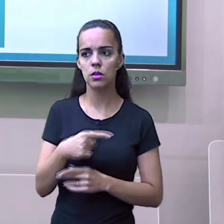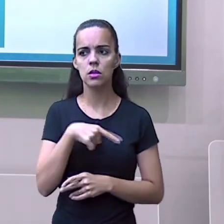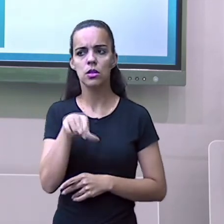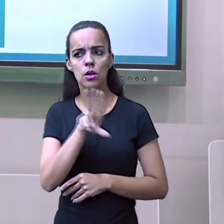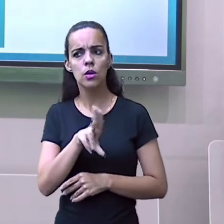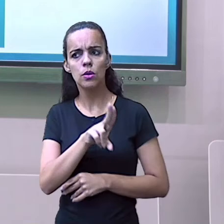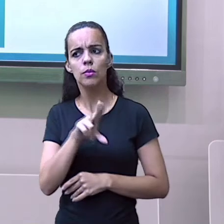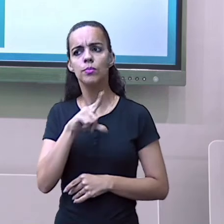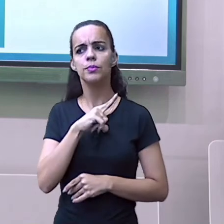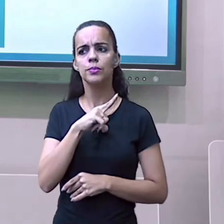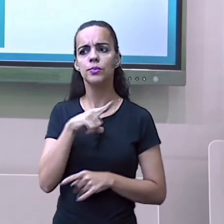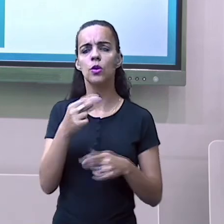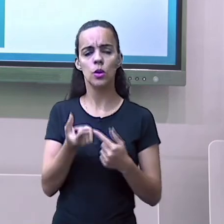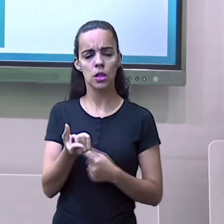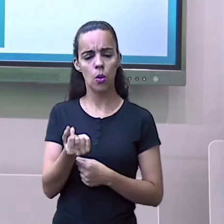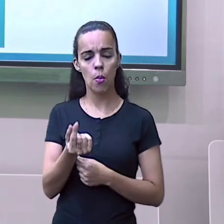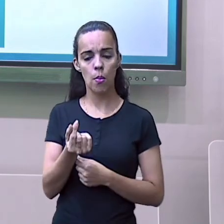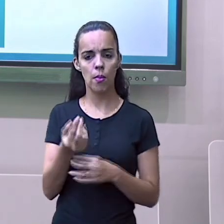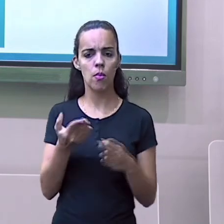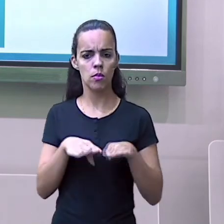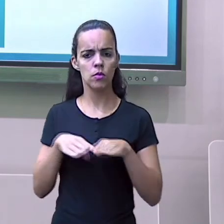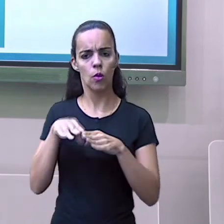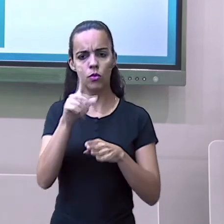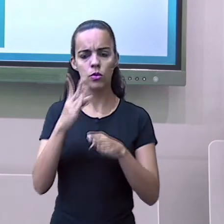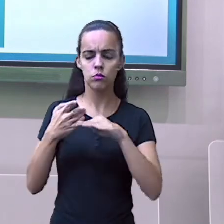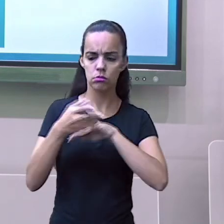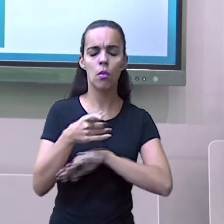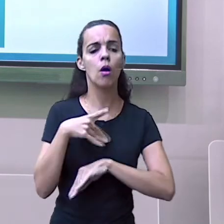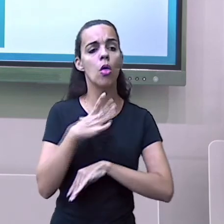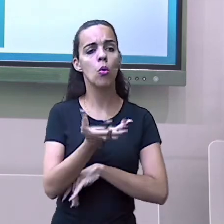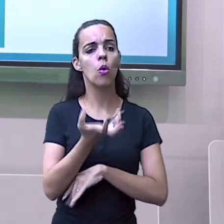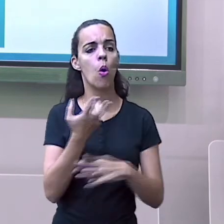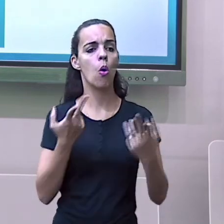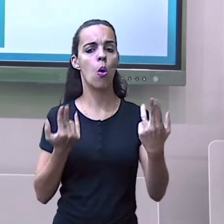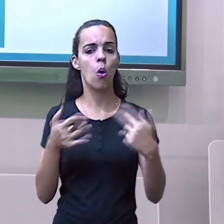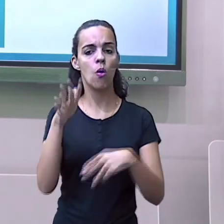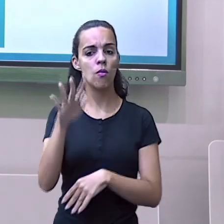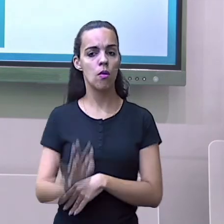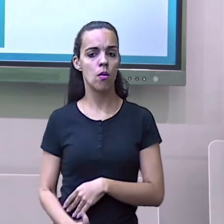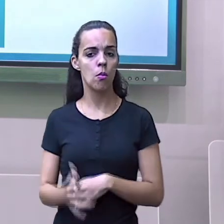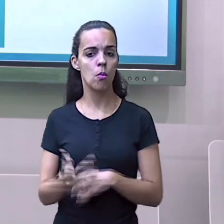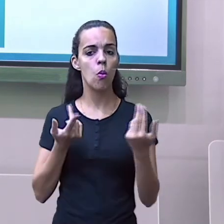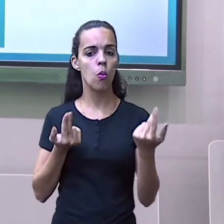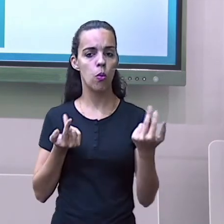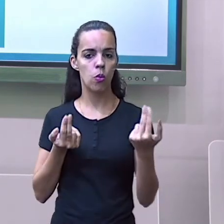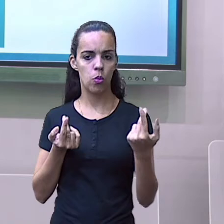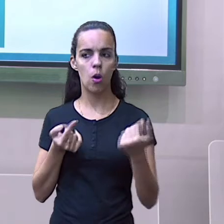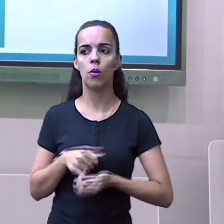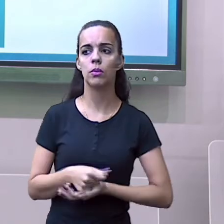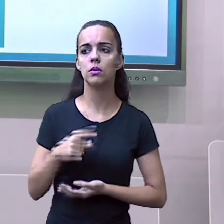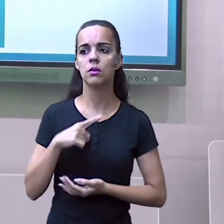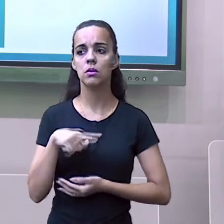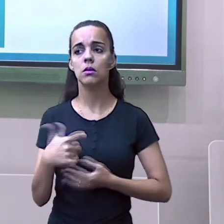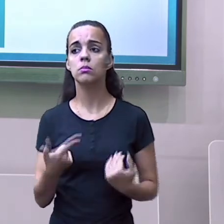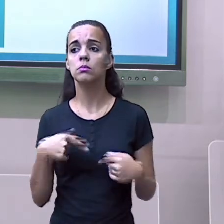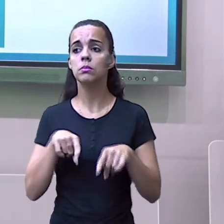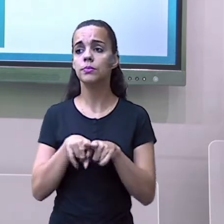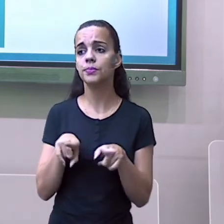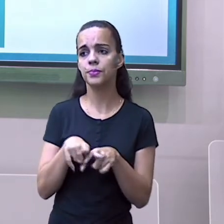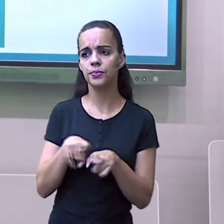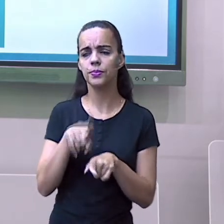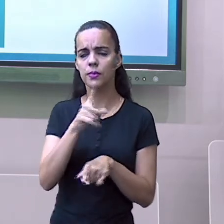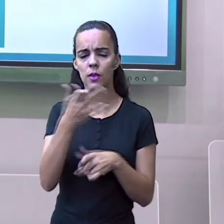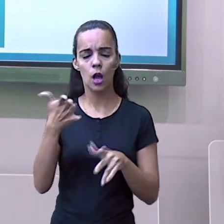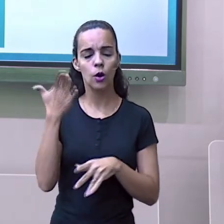e exija o mesmo valor para o serviço que você já tem também. Agora que conseguimos compreender